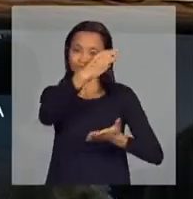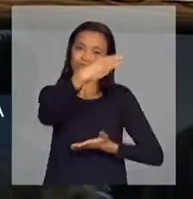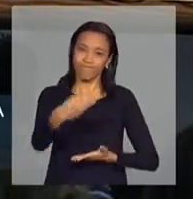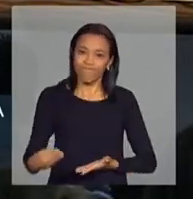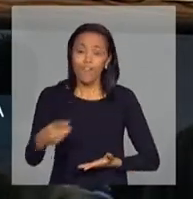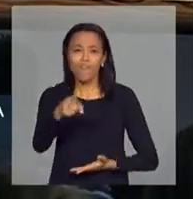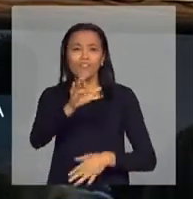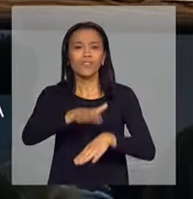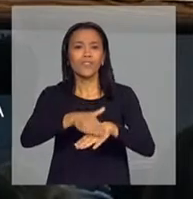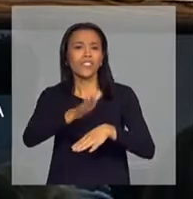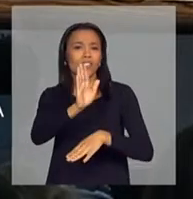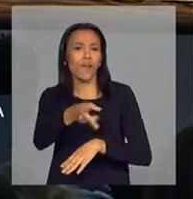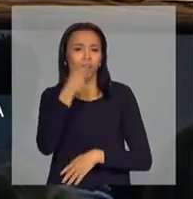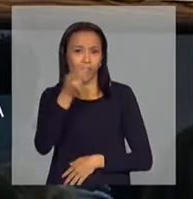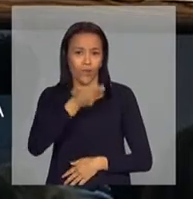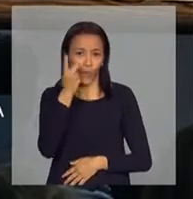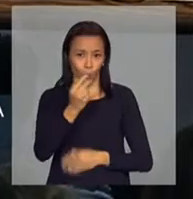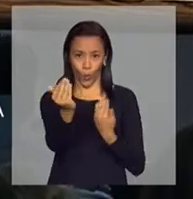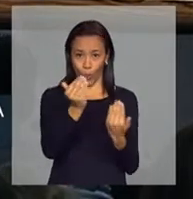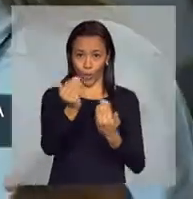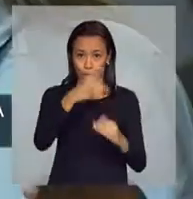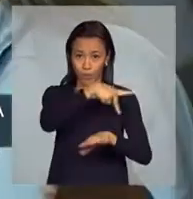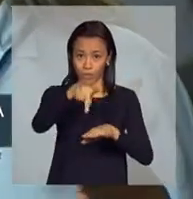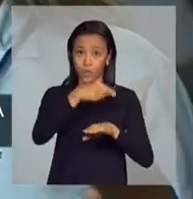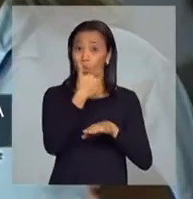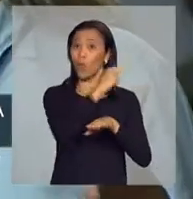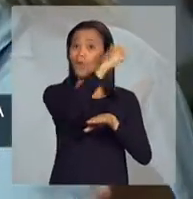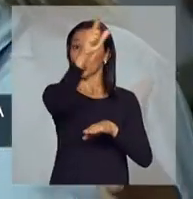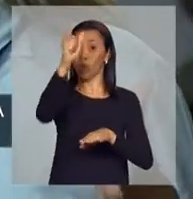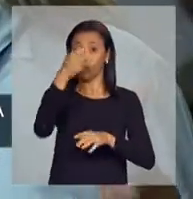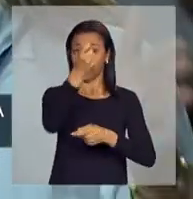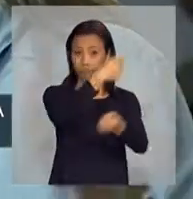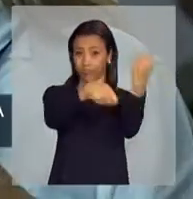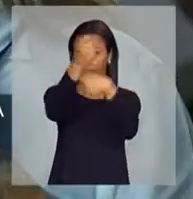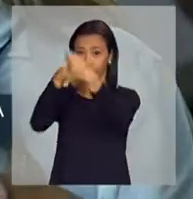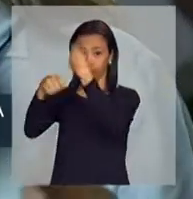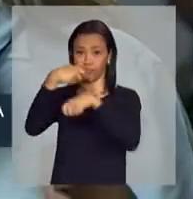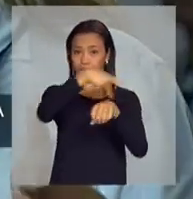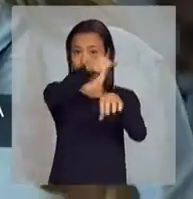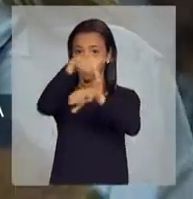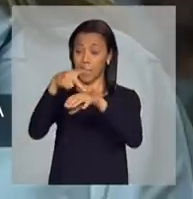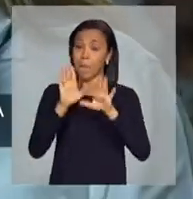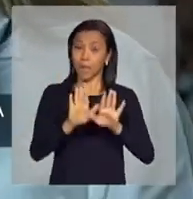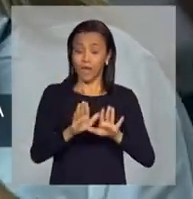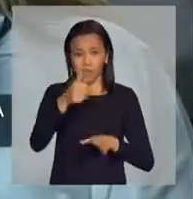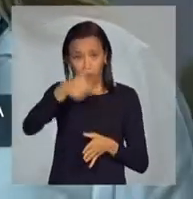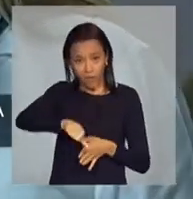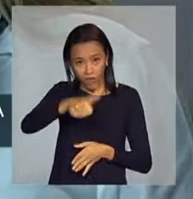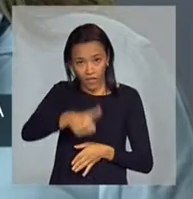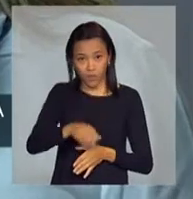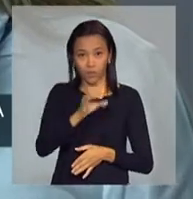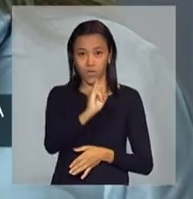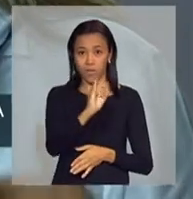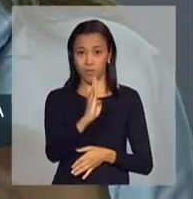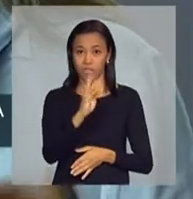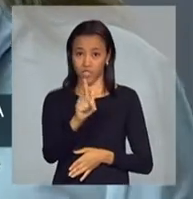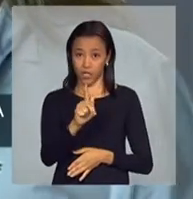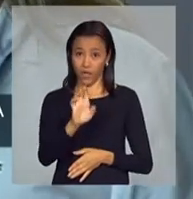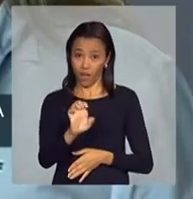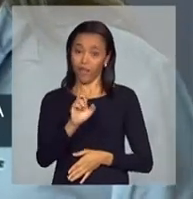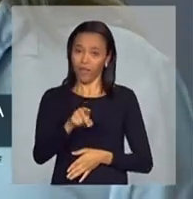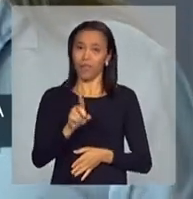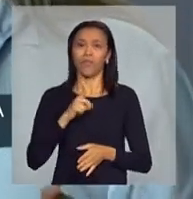o senhor falou com para o Brasil as outras economias mais ao dado analisado BGS arredondamento também mostra uma